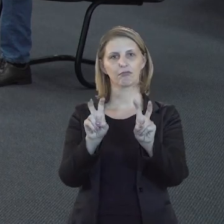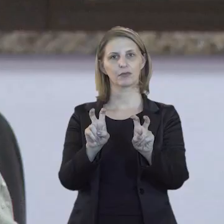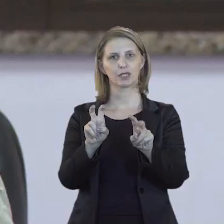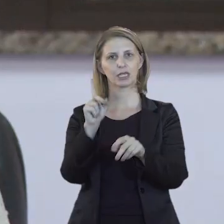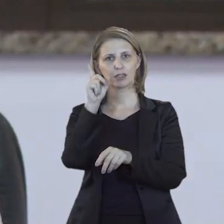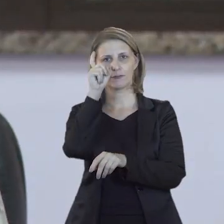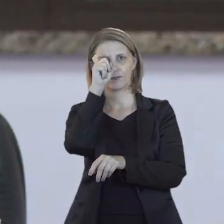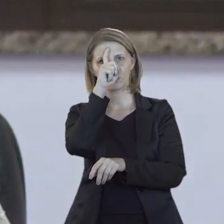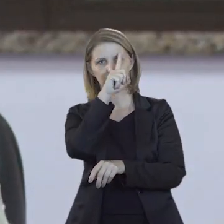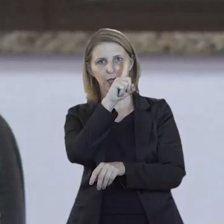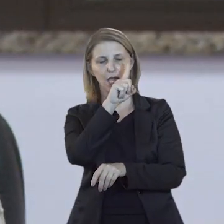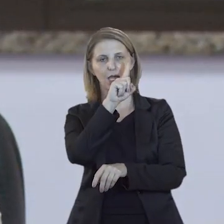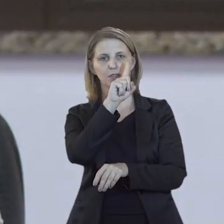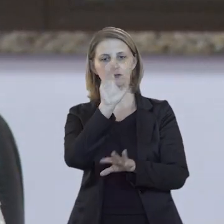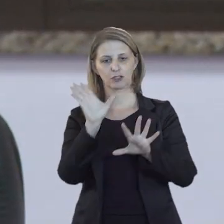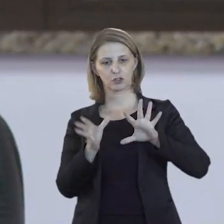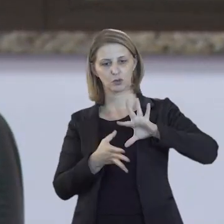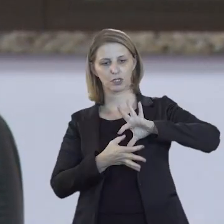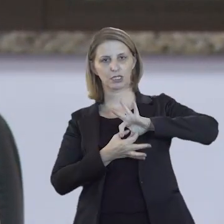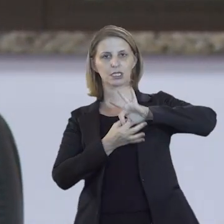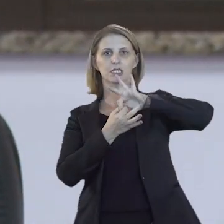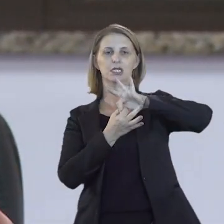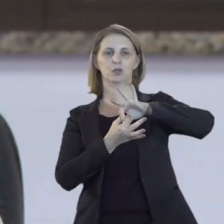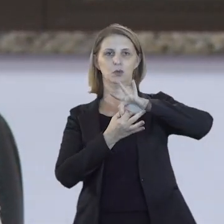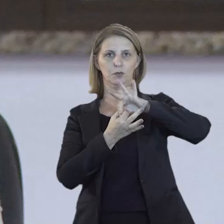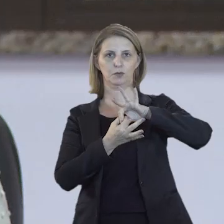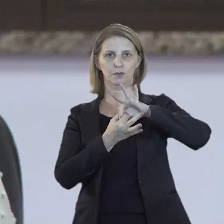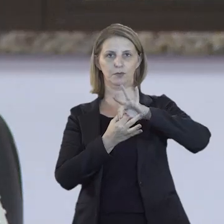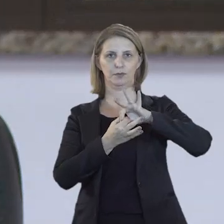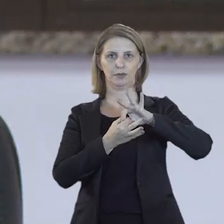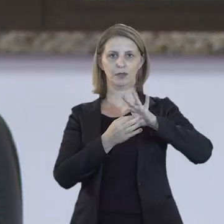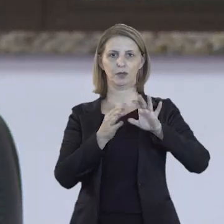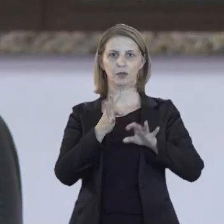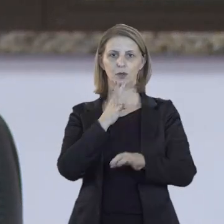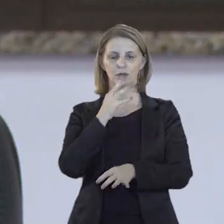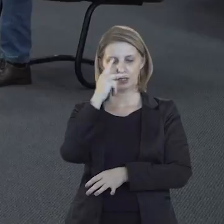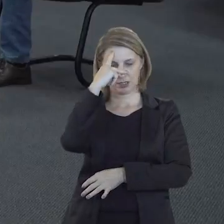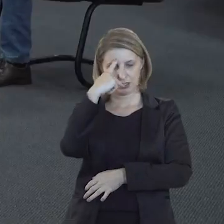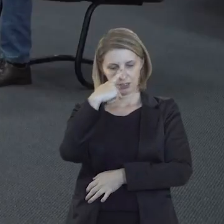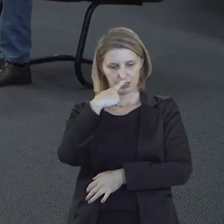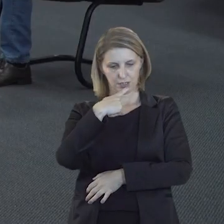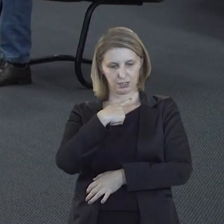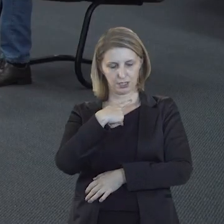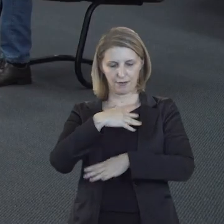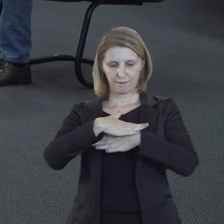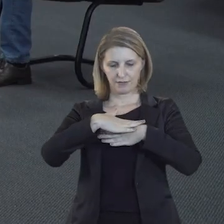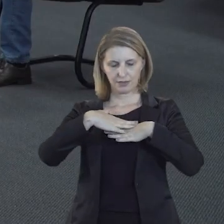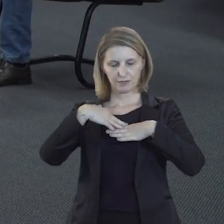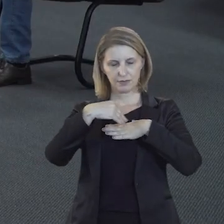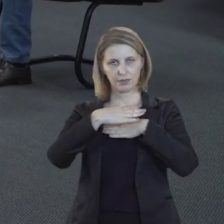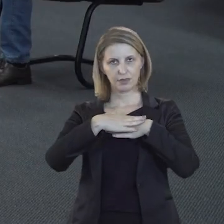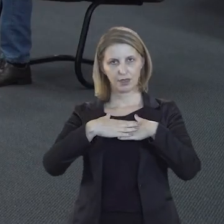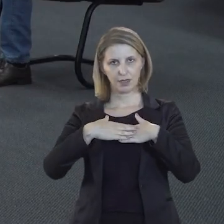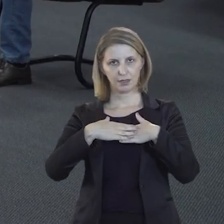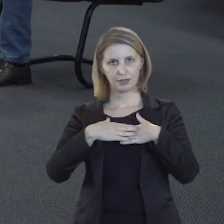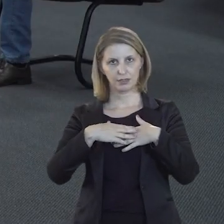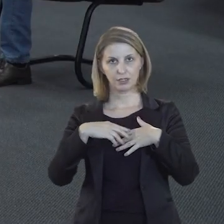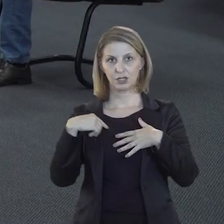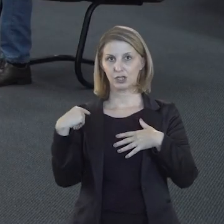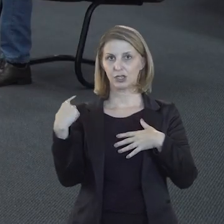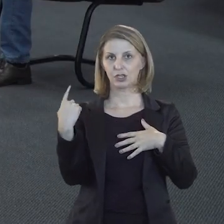Diante dessas questões que a gente levantou de dificuldade de conexão, de autoconexão,